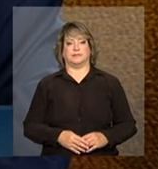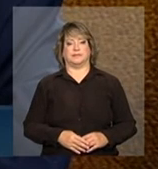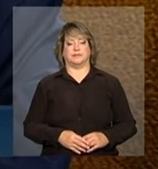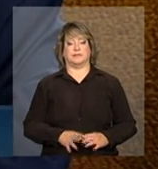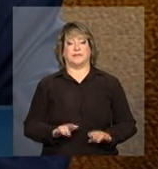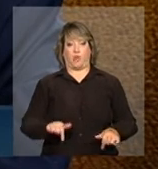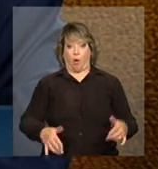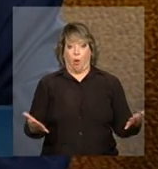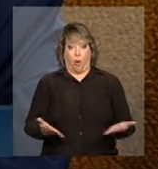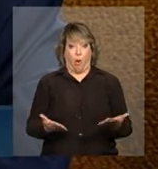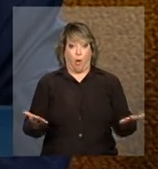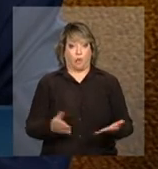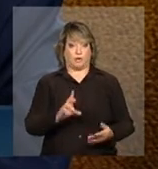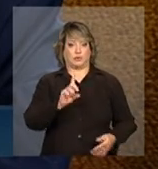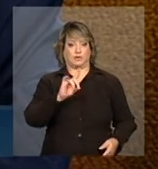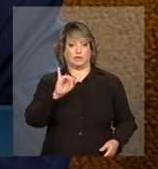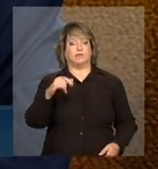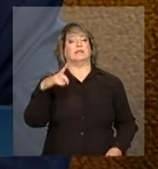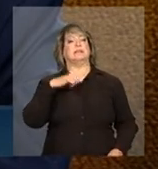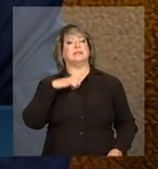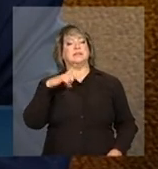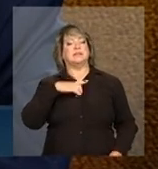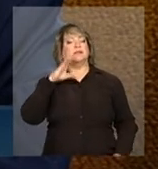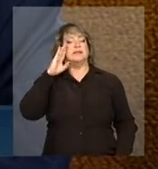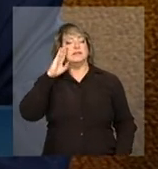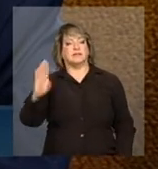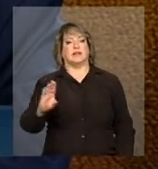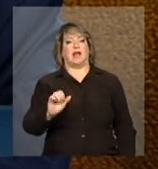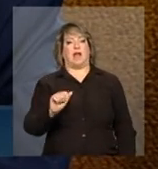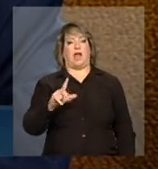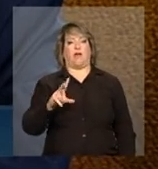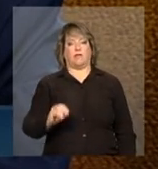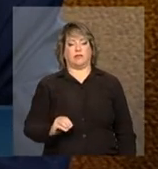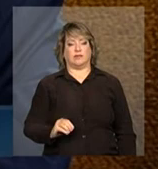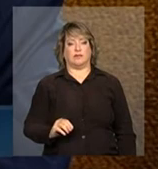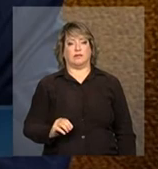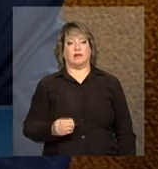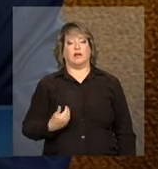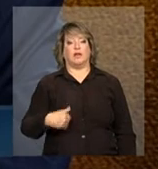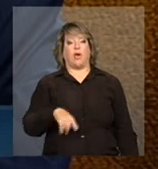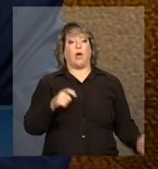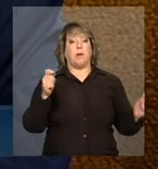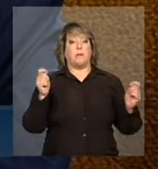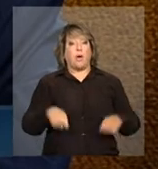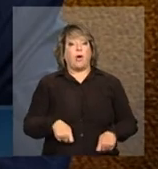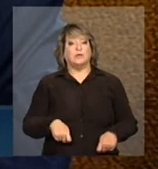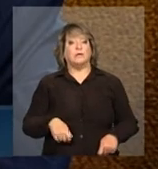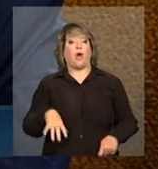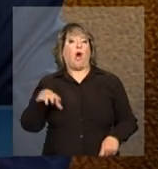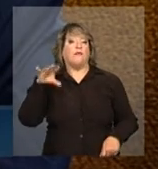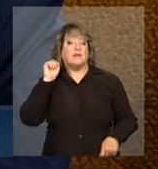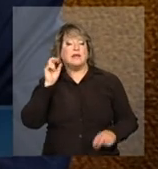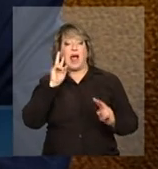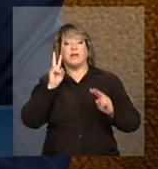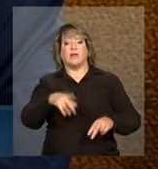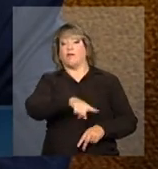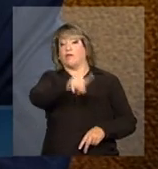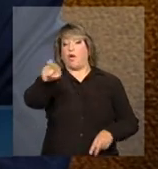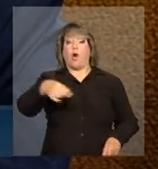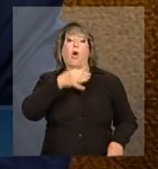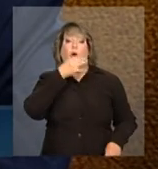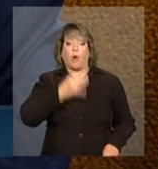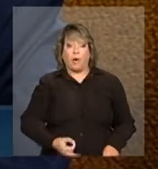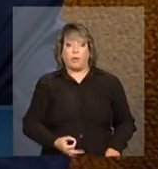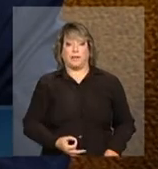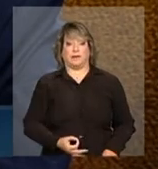esse dia de hoje ele também tem por objetivo que a gente possa escutar, né, vocês, que, como eu disse,